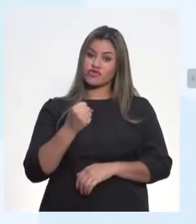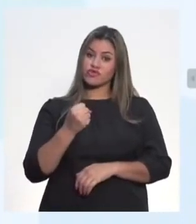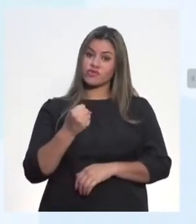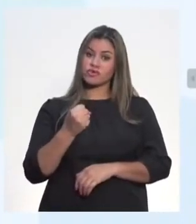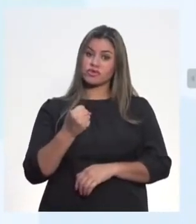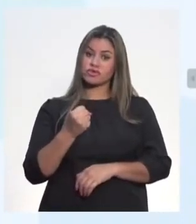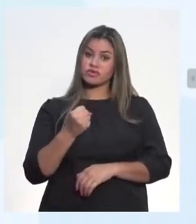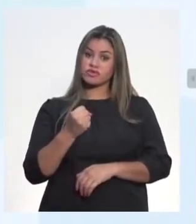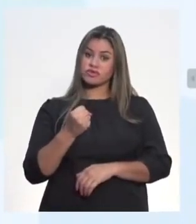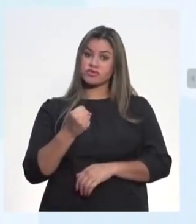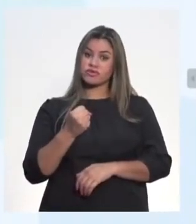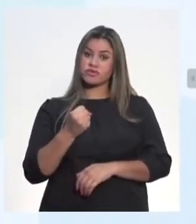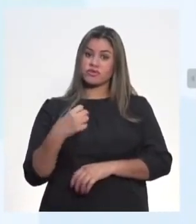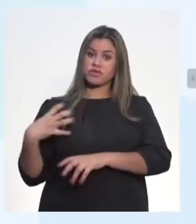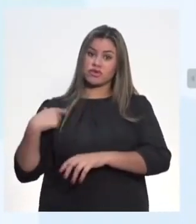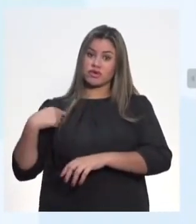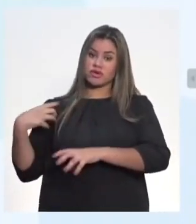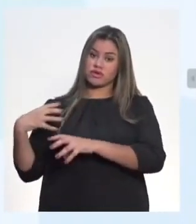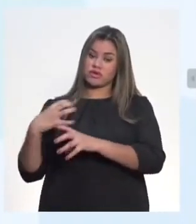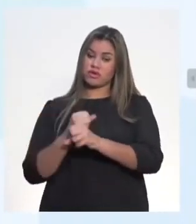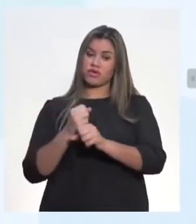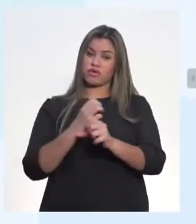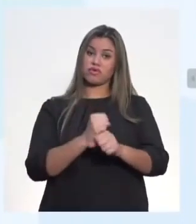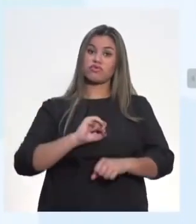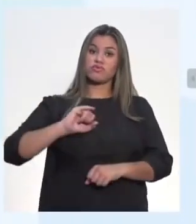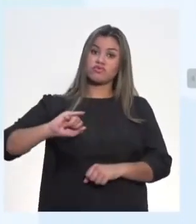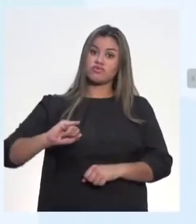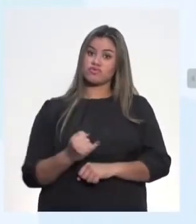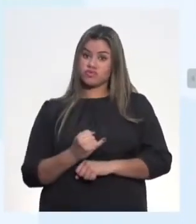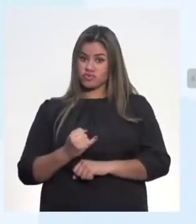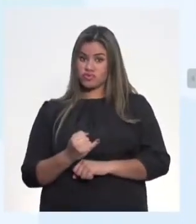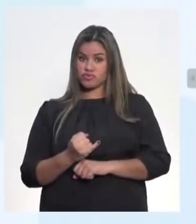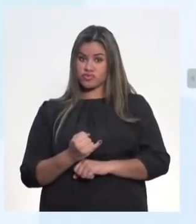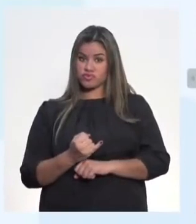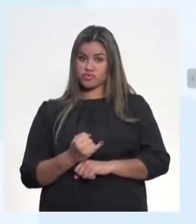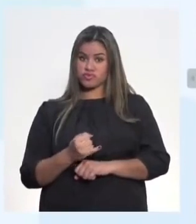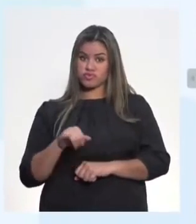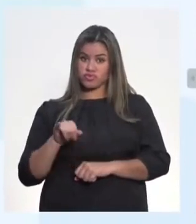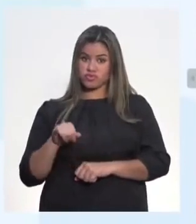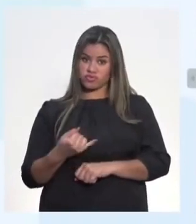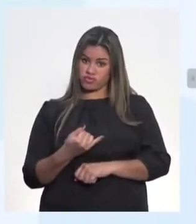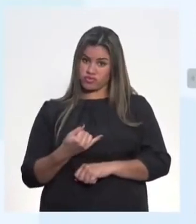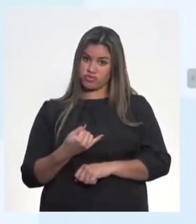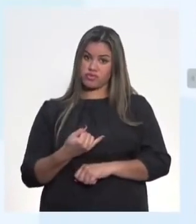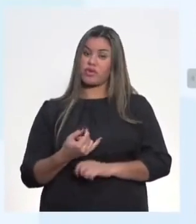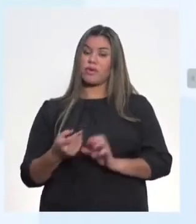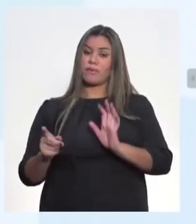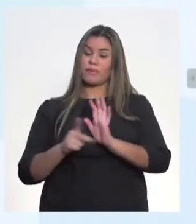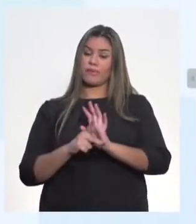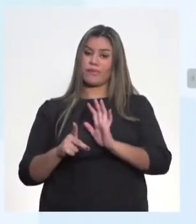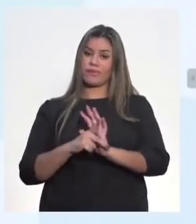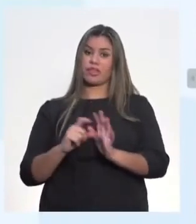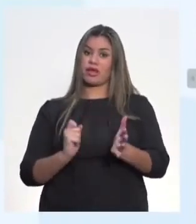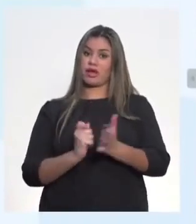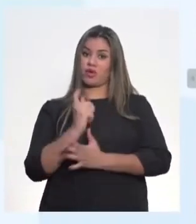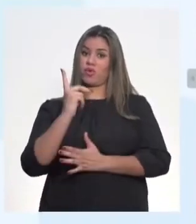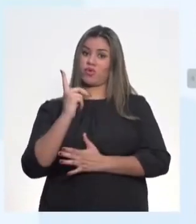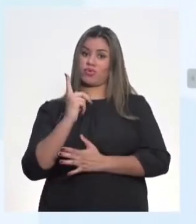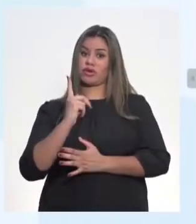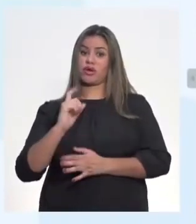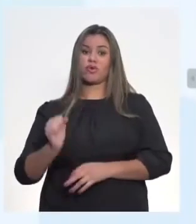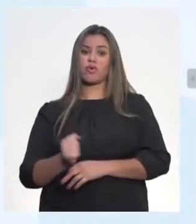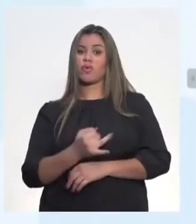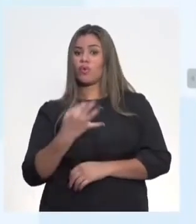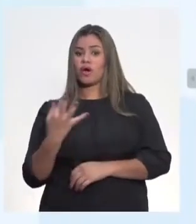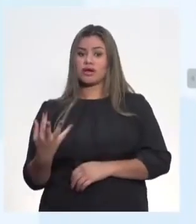parcelas, quando eu vou calcular os juros dessa compra parcelada, olha quanto que